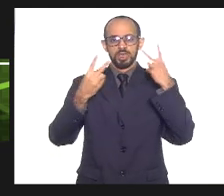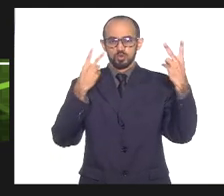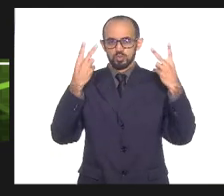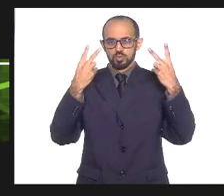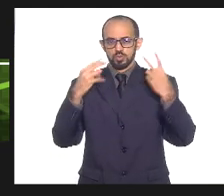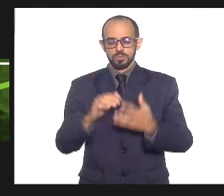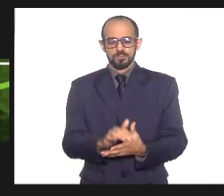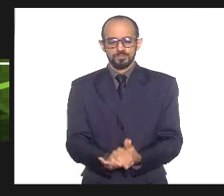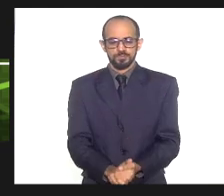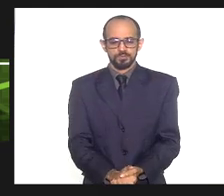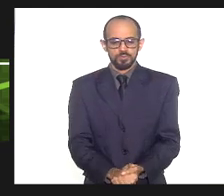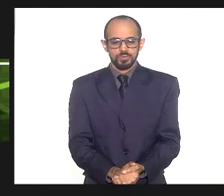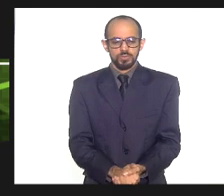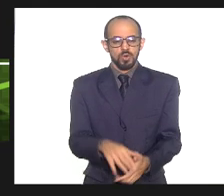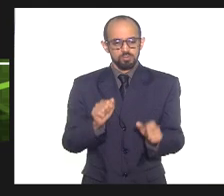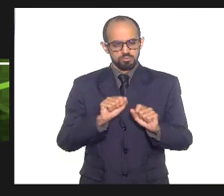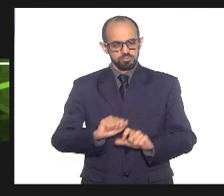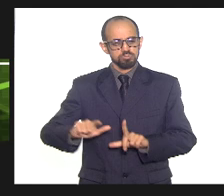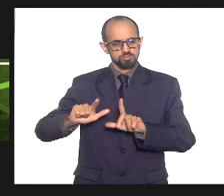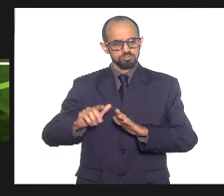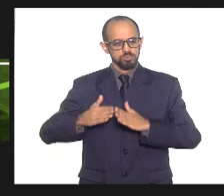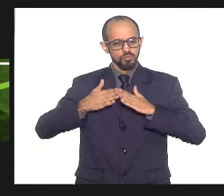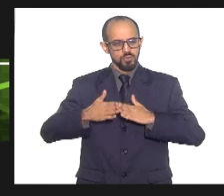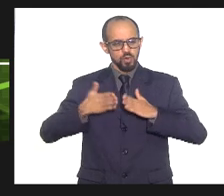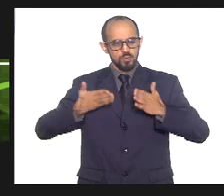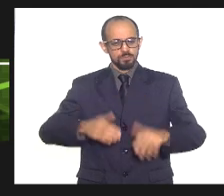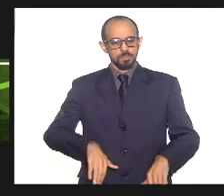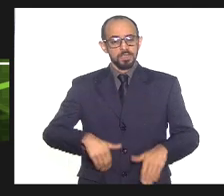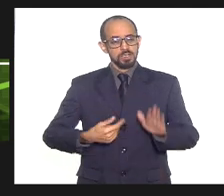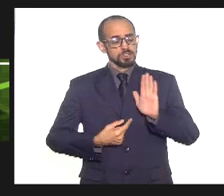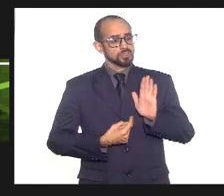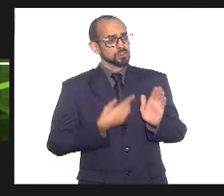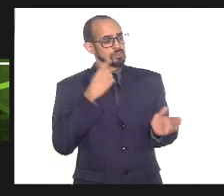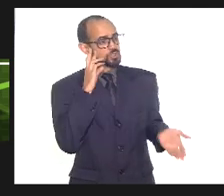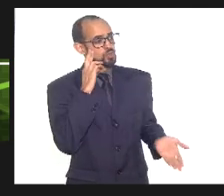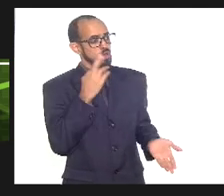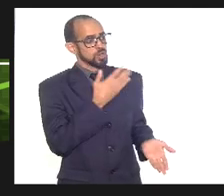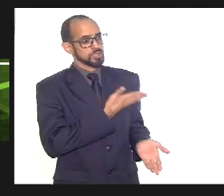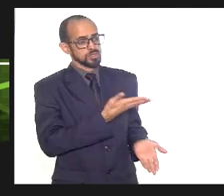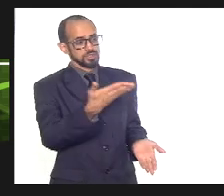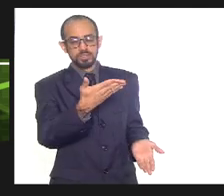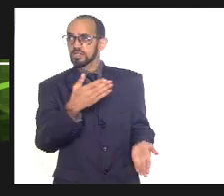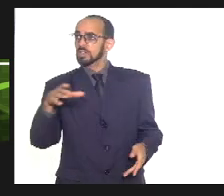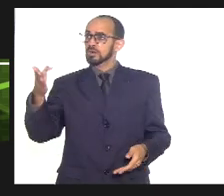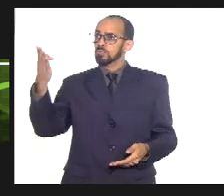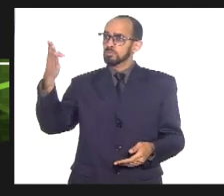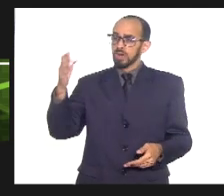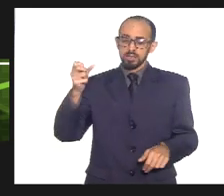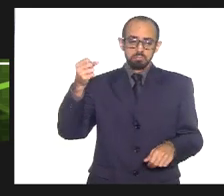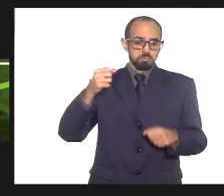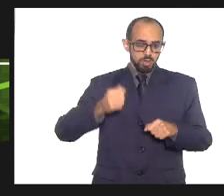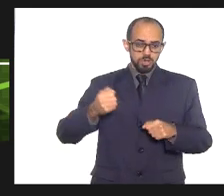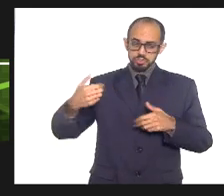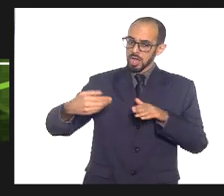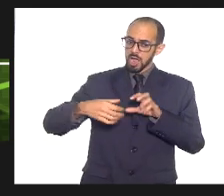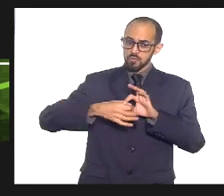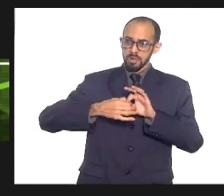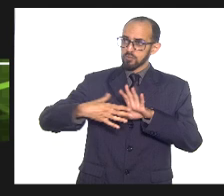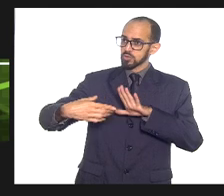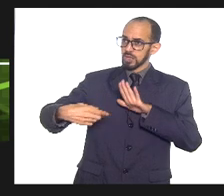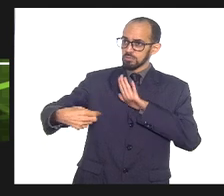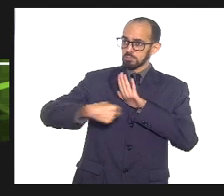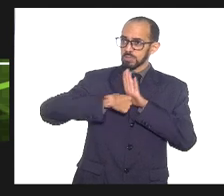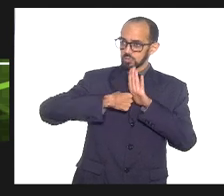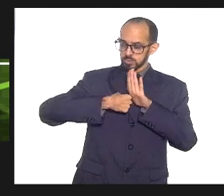Podemos ir para o próximo slide, Aline, por favor. Senhoras e senhores deputados, sintam-se à vontade, obviamente, para interrupções, se acharem pertinentes,